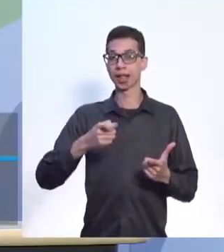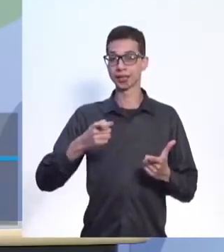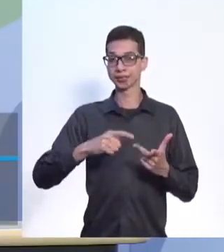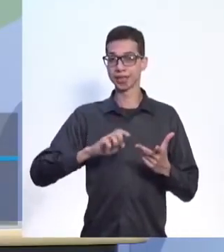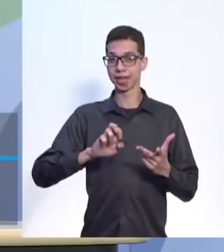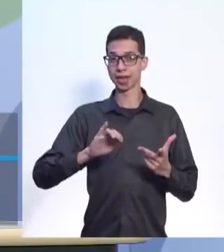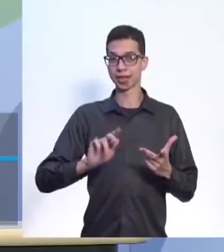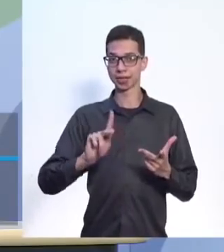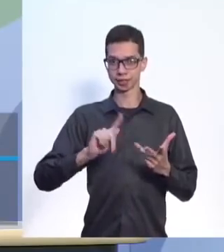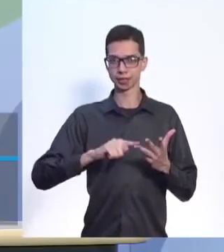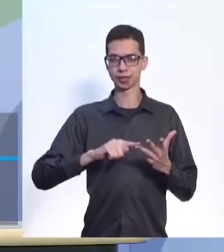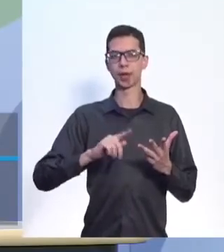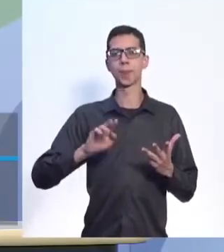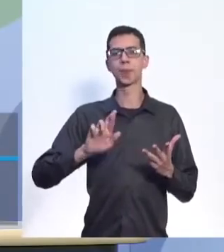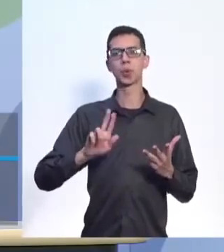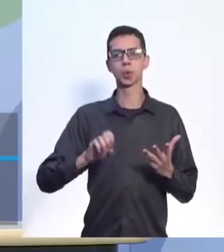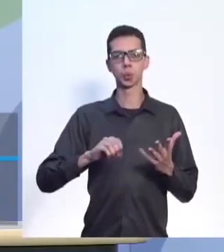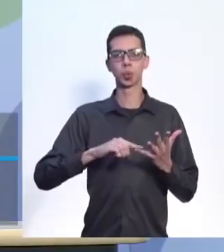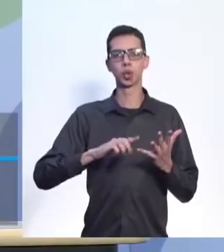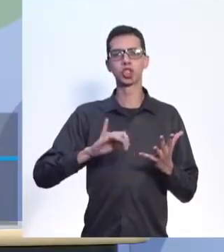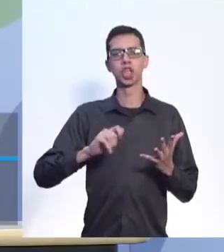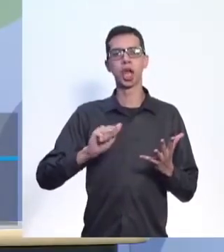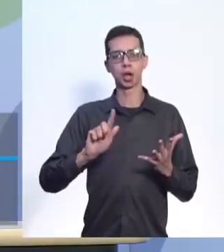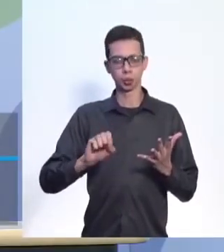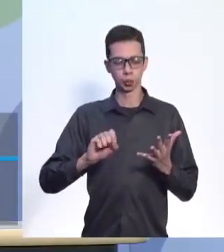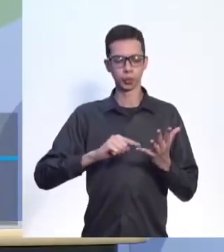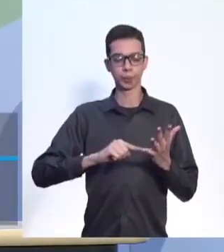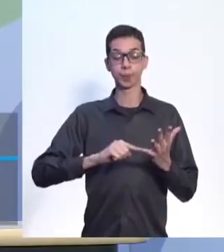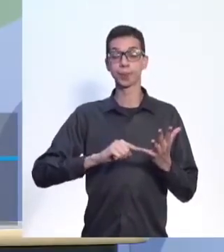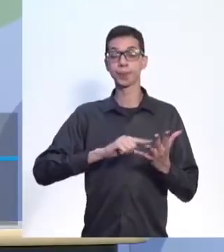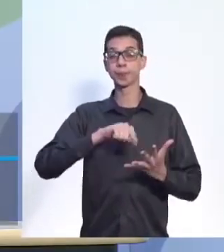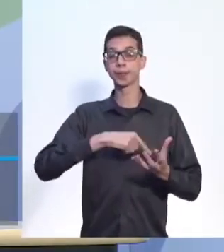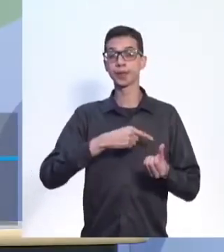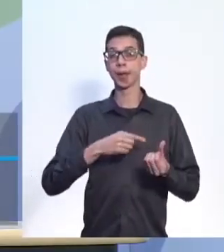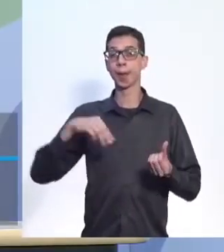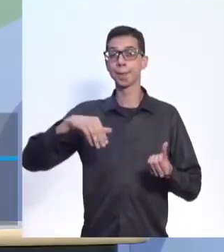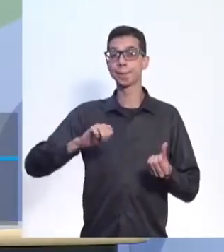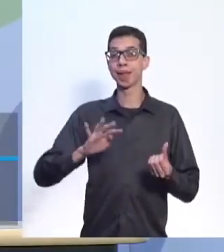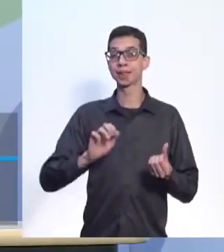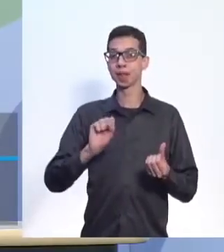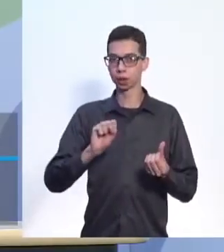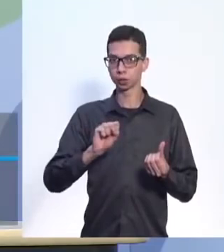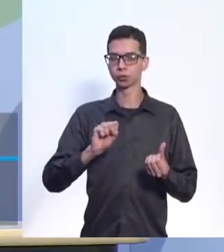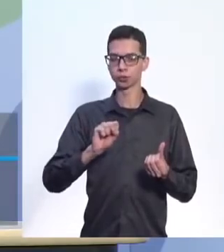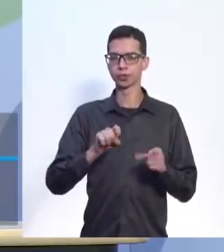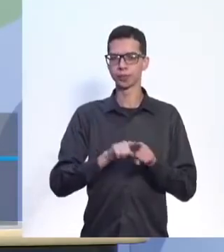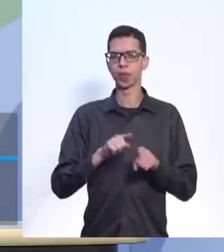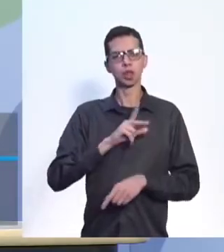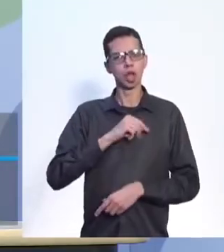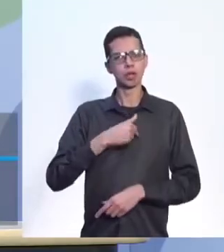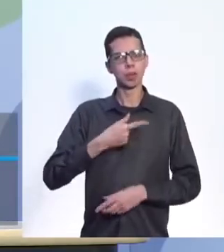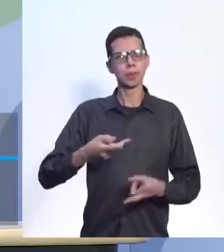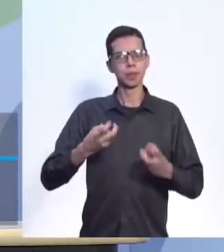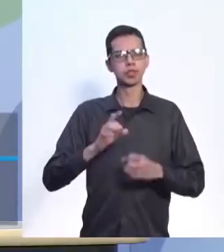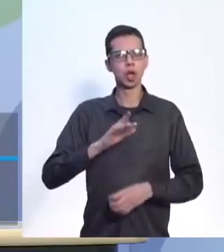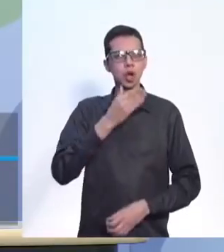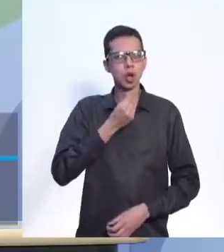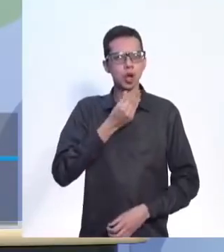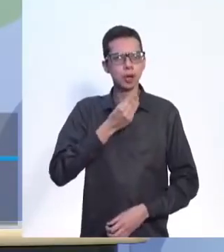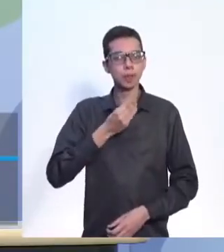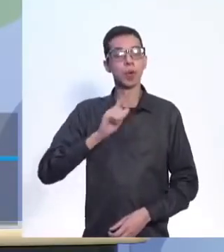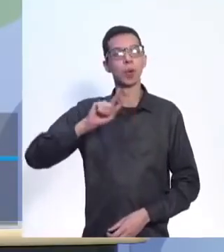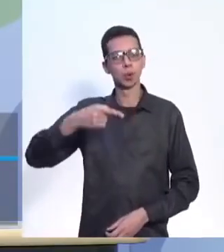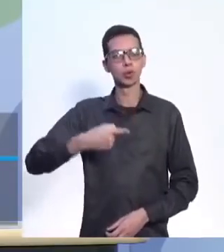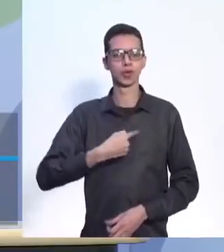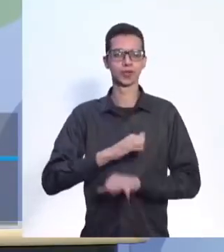Bruno, o Tiago, o Carlos, o Matheus e o Vinícius. Nossa, só percebi que eu só anotei nome de menino. No próximo vou anotar só de menina, prometo. Quero